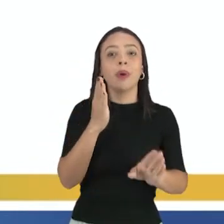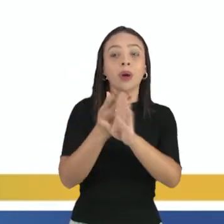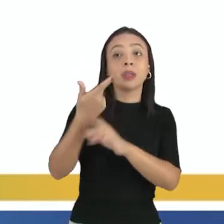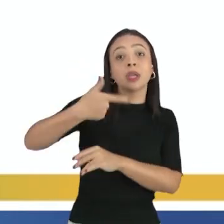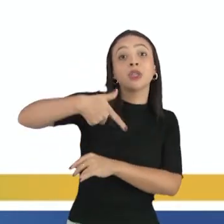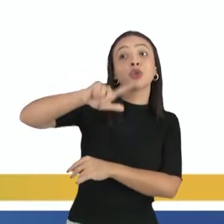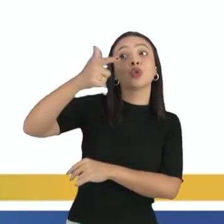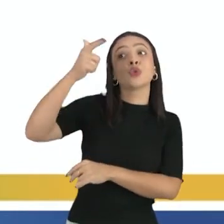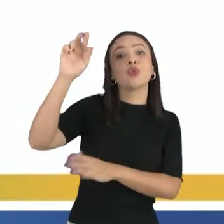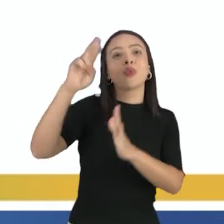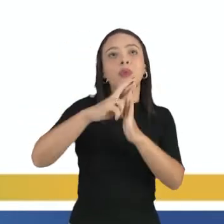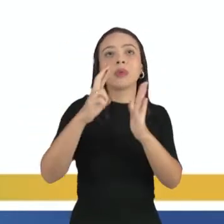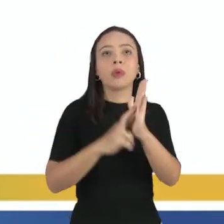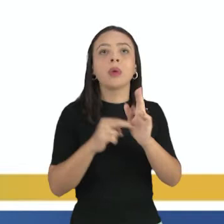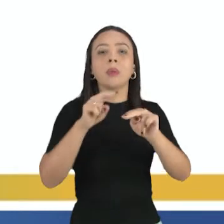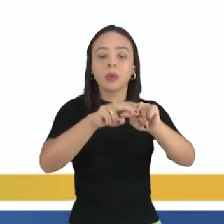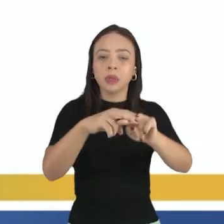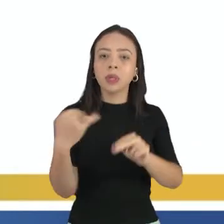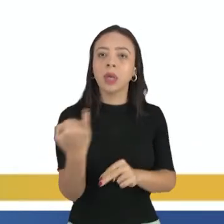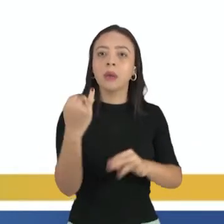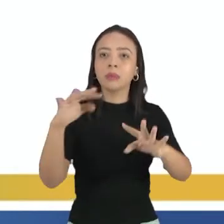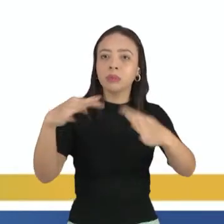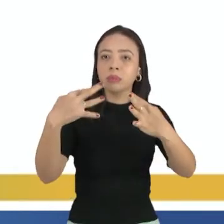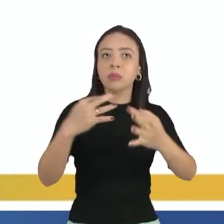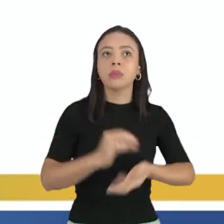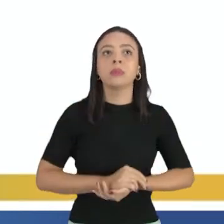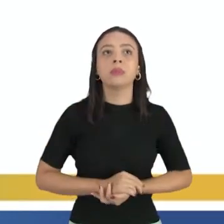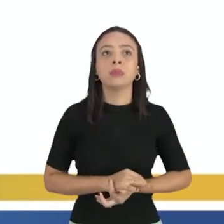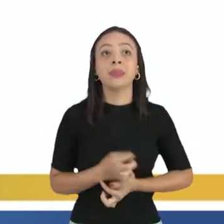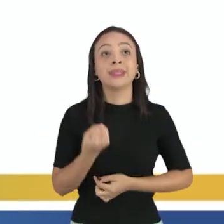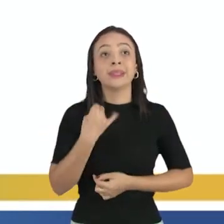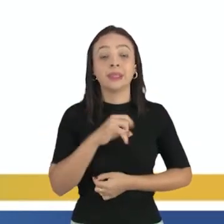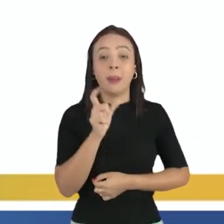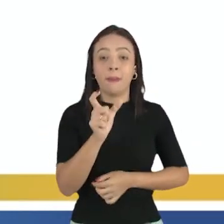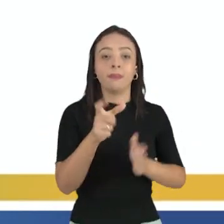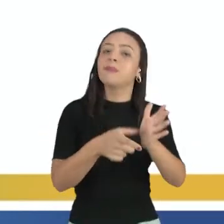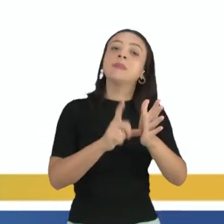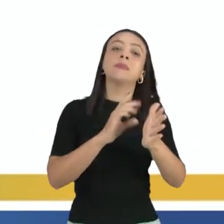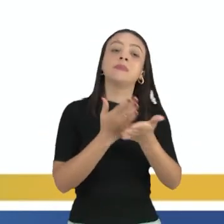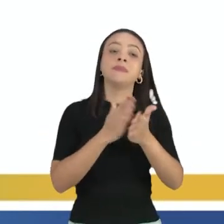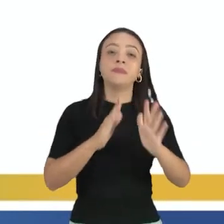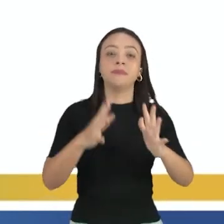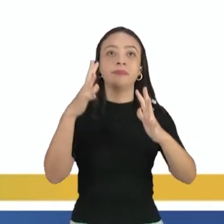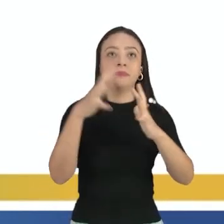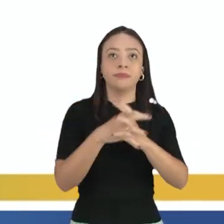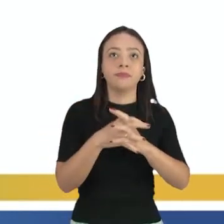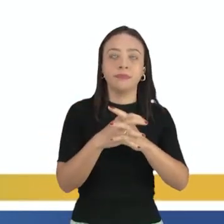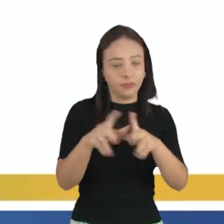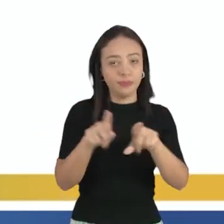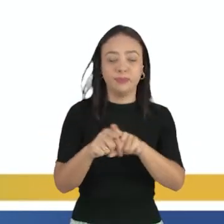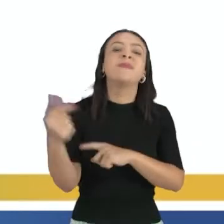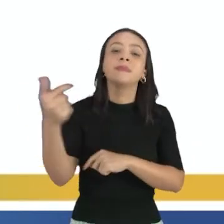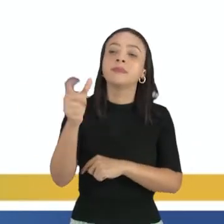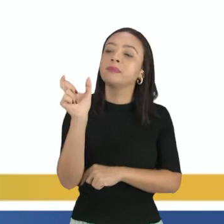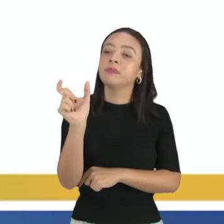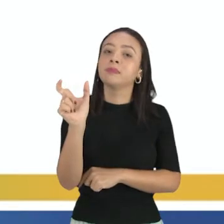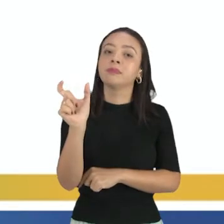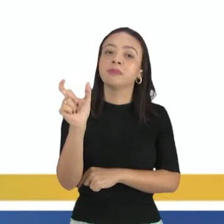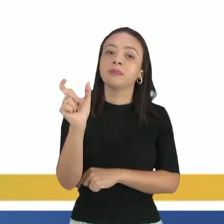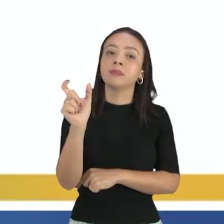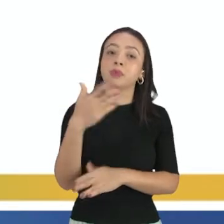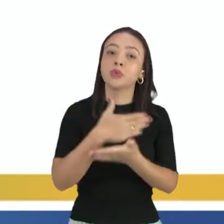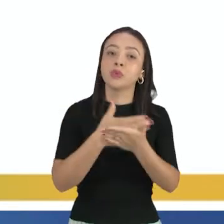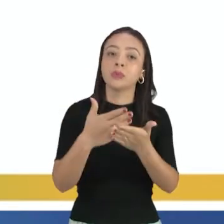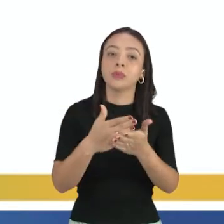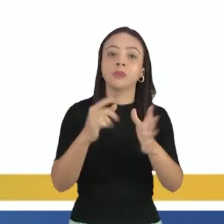mas é necessário sempre é bom enfatizar. Quando o prefixo termina em consoante e a segunda palavra, o elemento